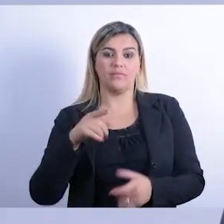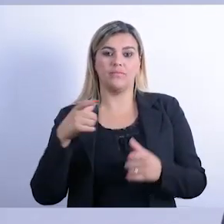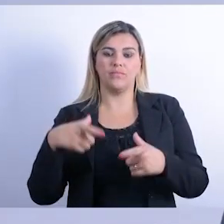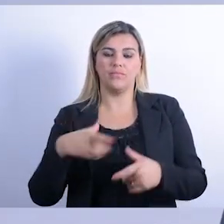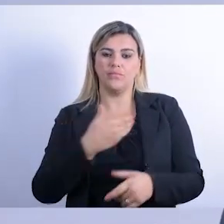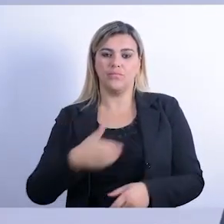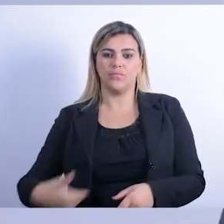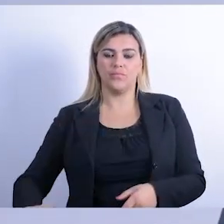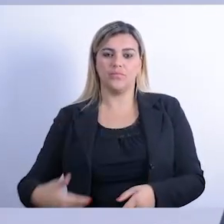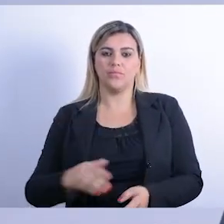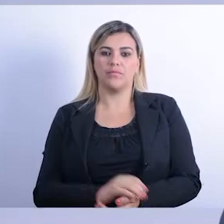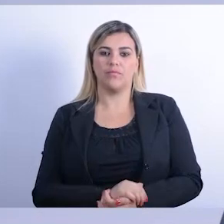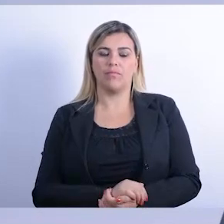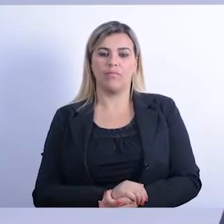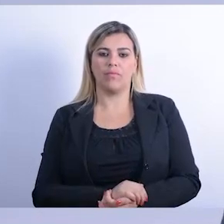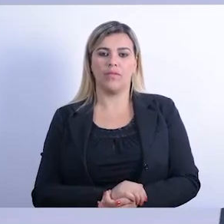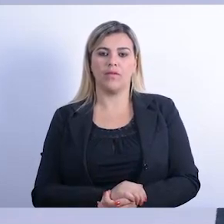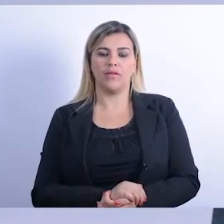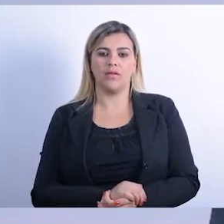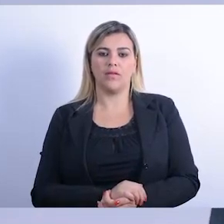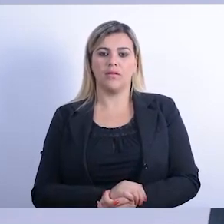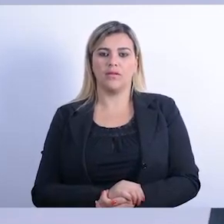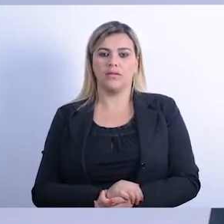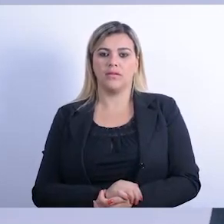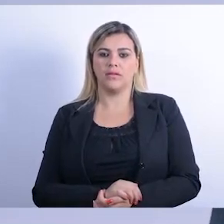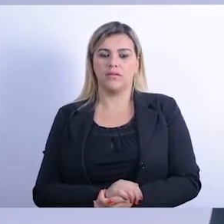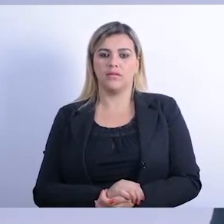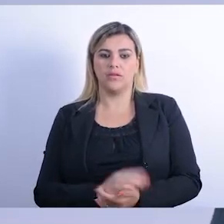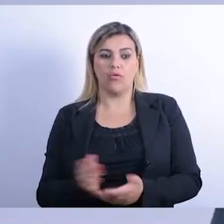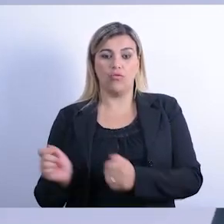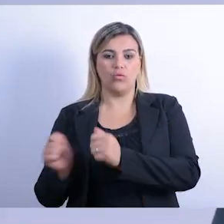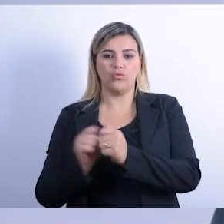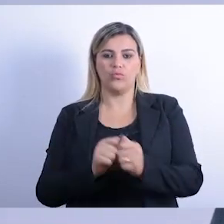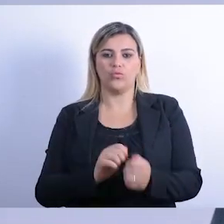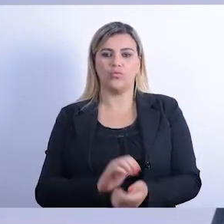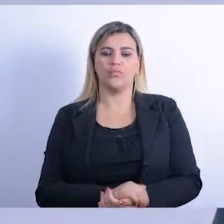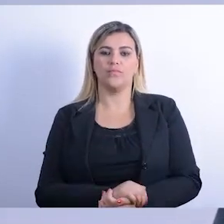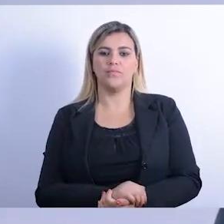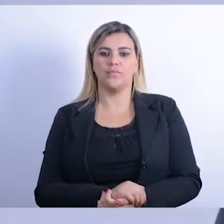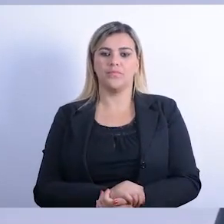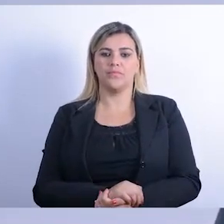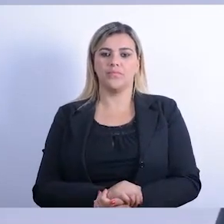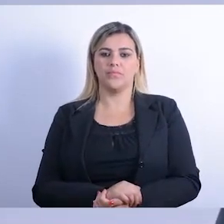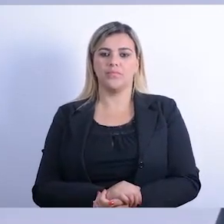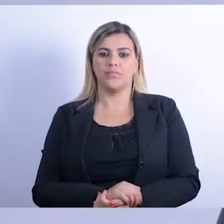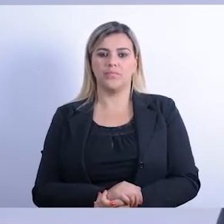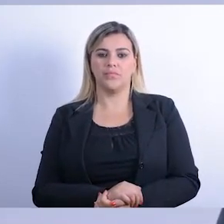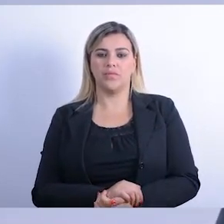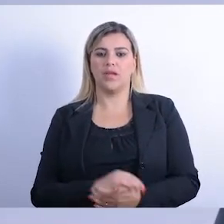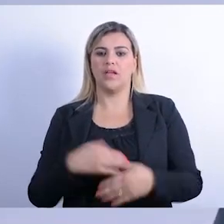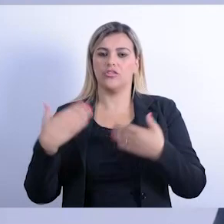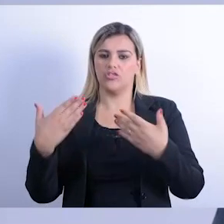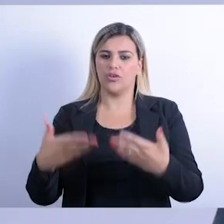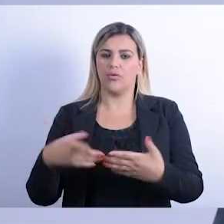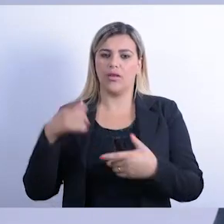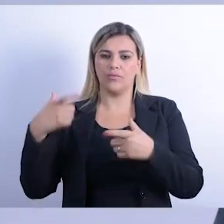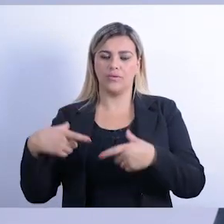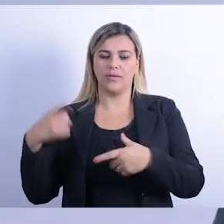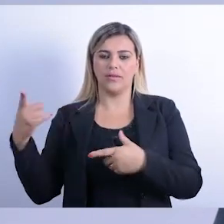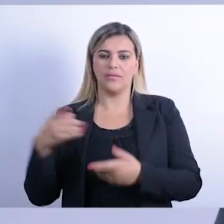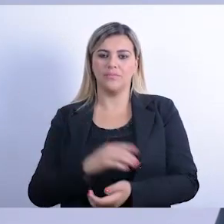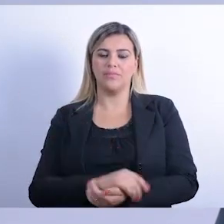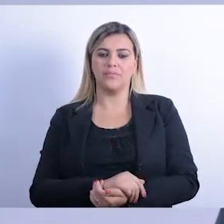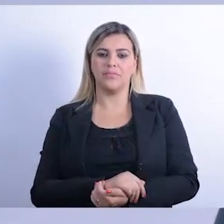horas. Nesse tom, assim, nesse tom. Aí nós fomos, ele falou, vão comigo. Então nós fomos com ele. Fomos